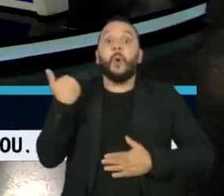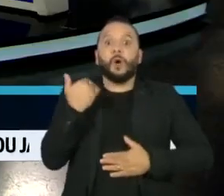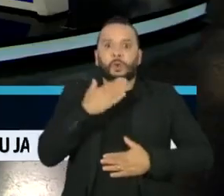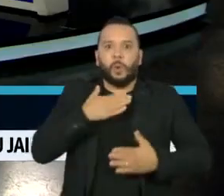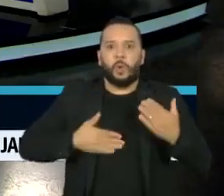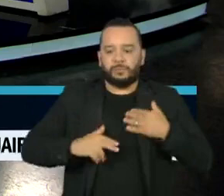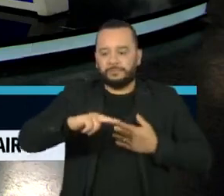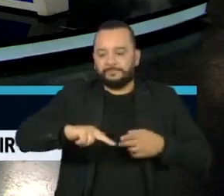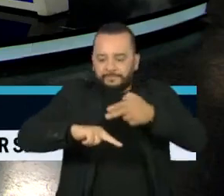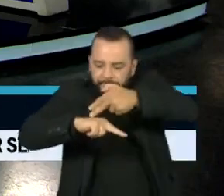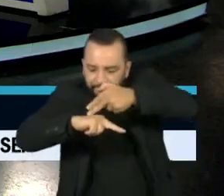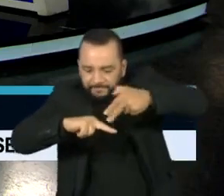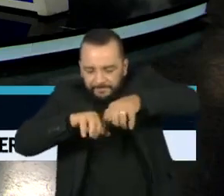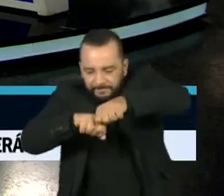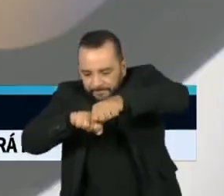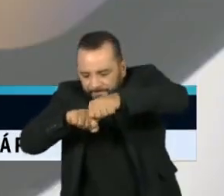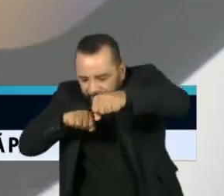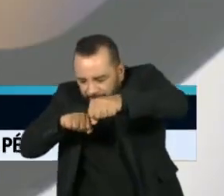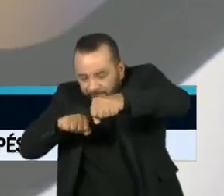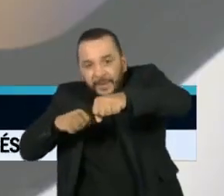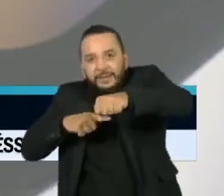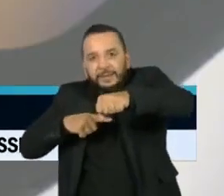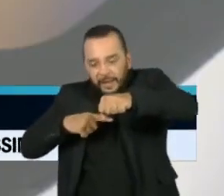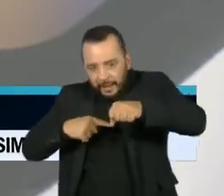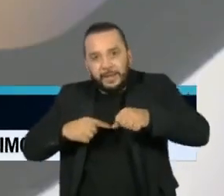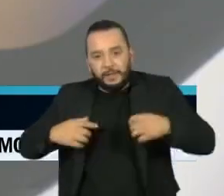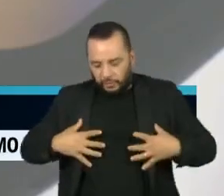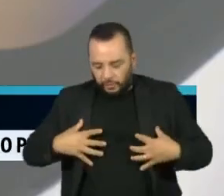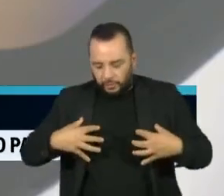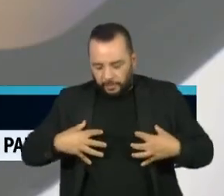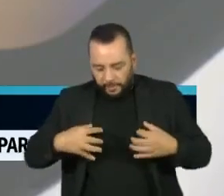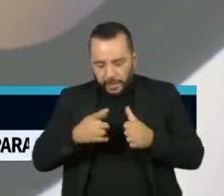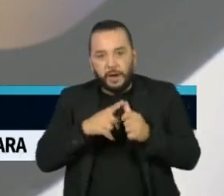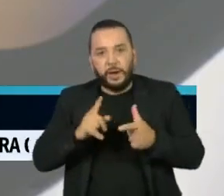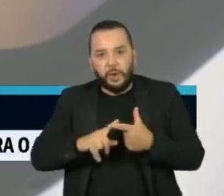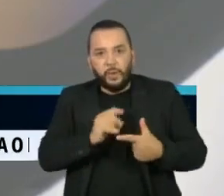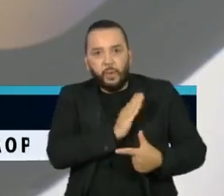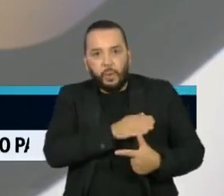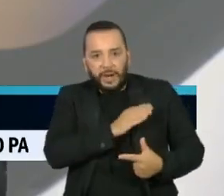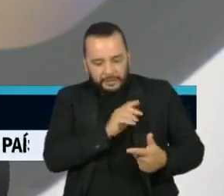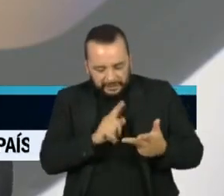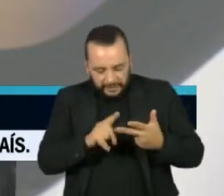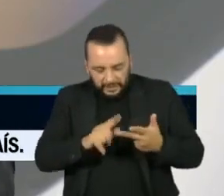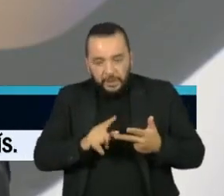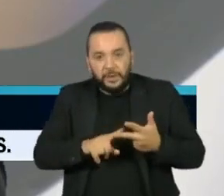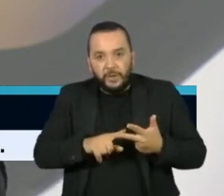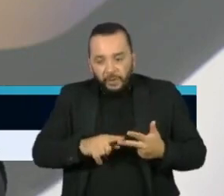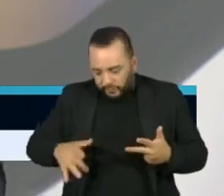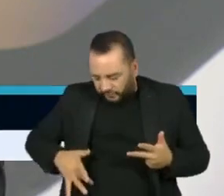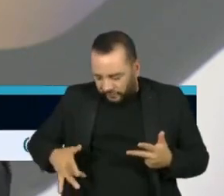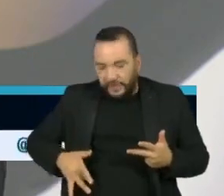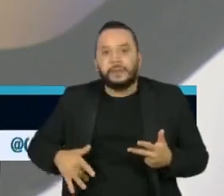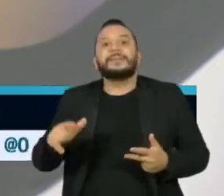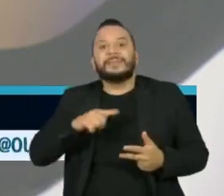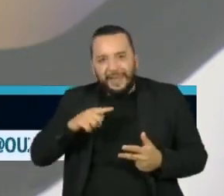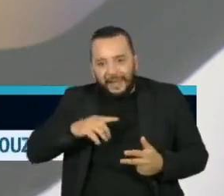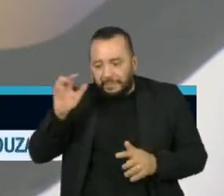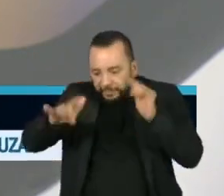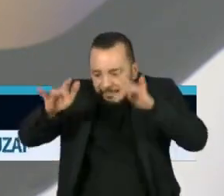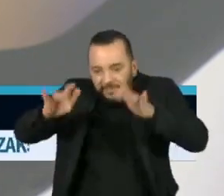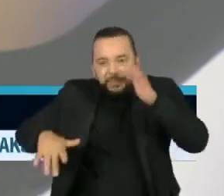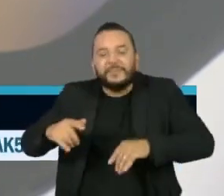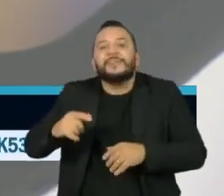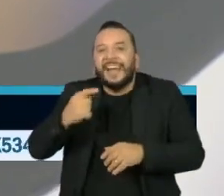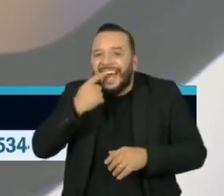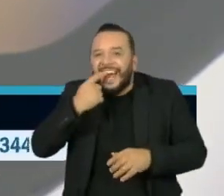no fígado, tem lá pedacinho de plástico que você inalou ou comeu. Então, e esse negócio não é perfume que você